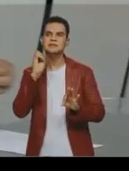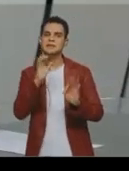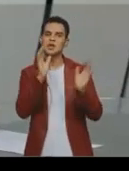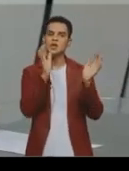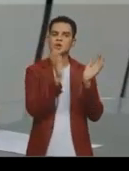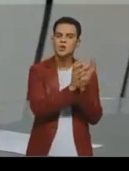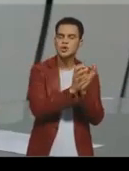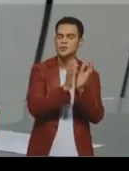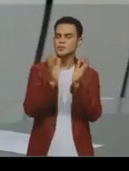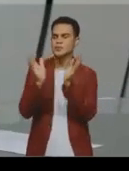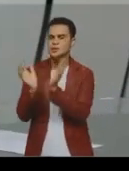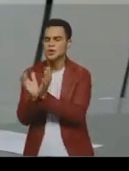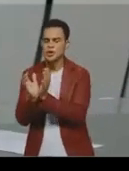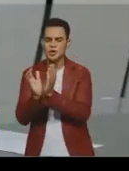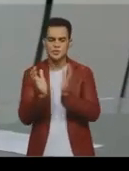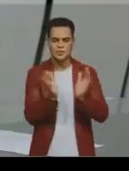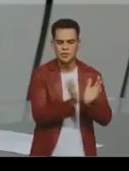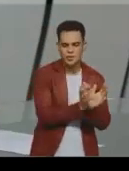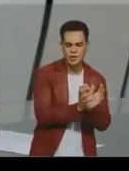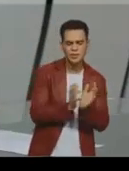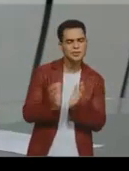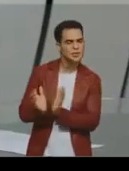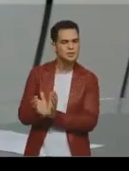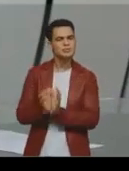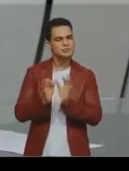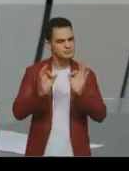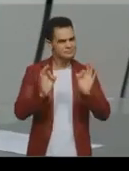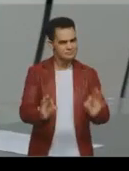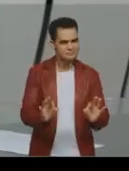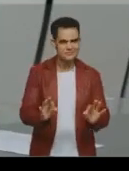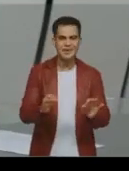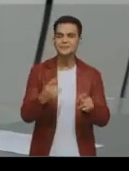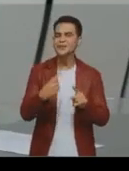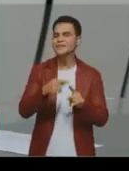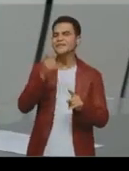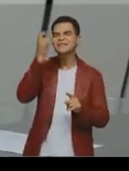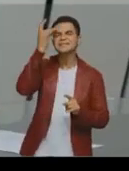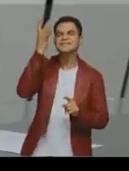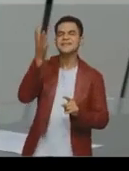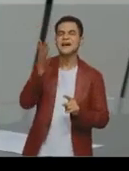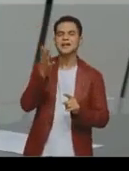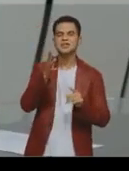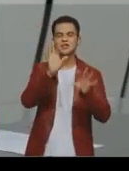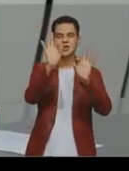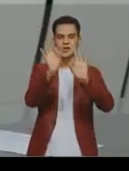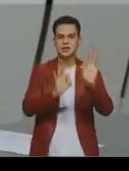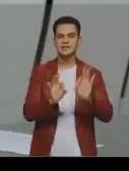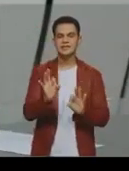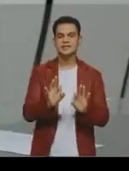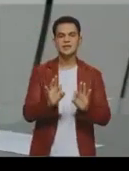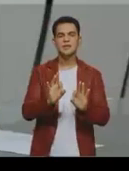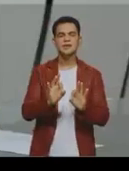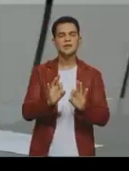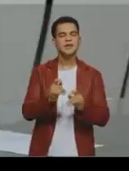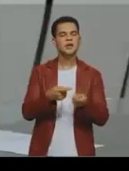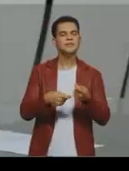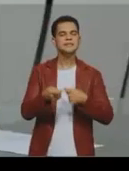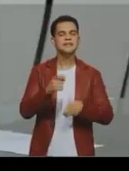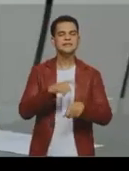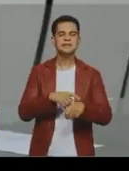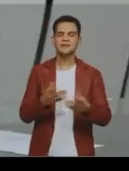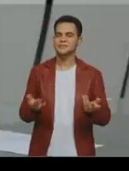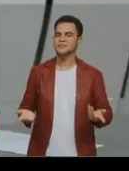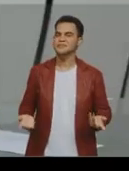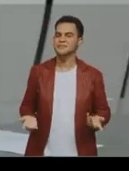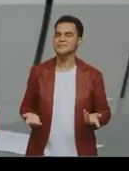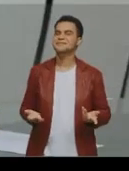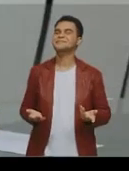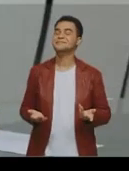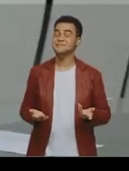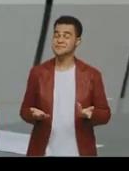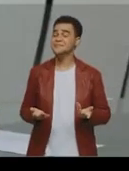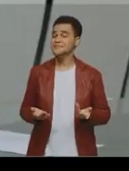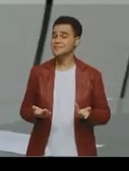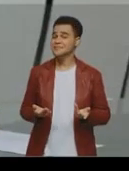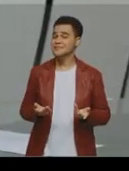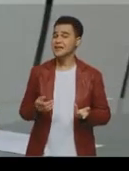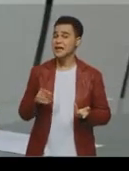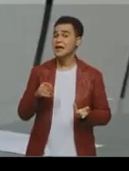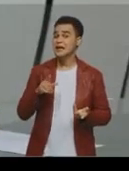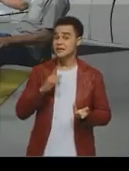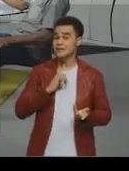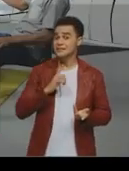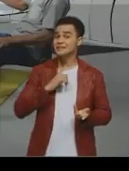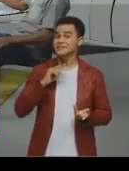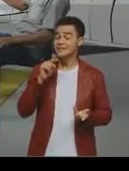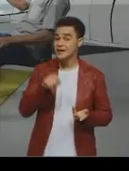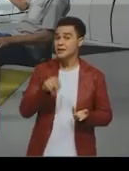acontece alguma coisa aqui ou não, que fica mais fácil e poupa tempo. Existe uma natureza nisso, né? E exatamente, também é